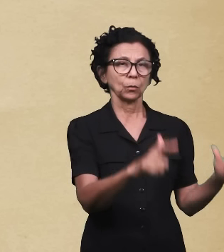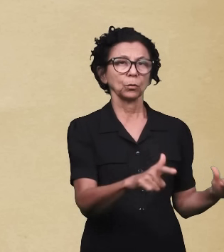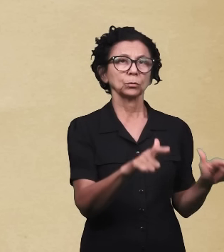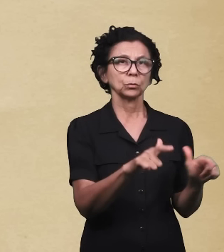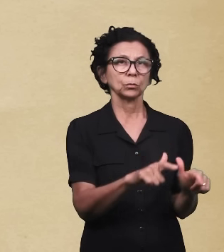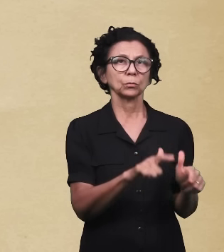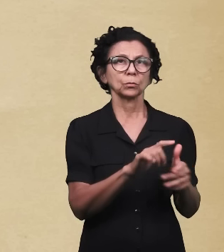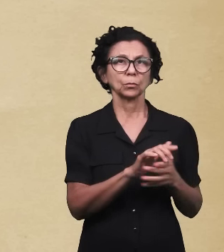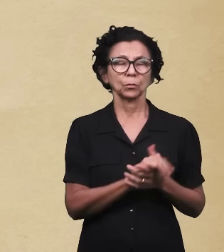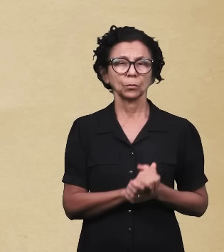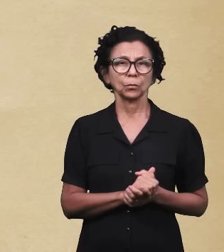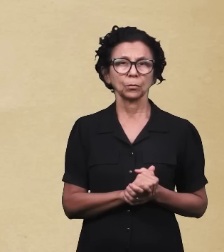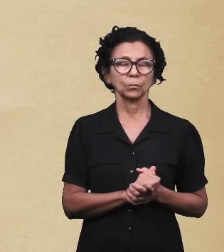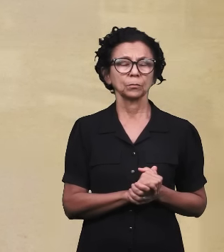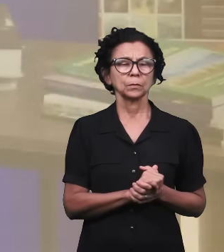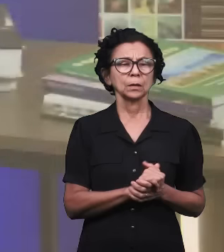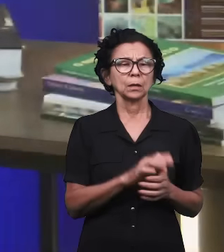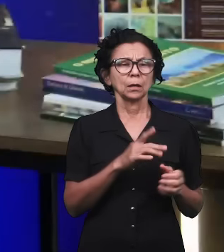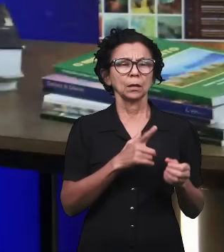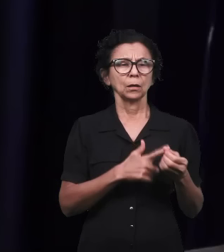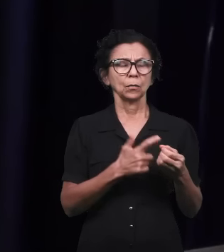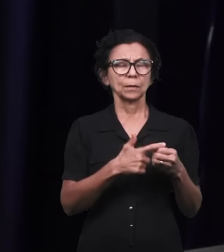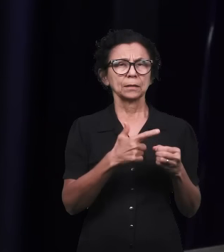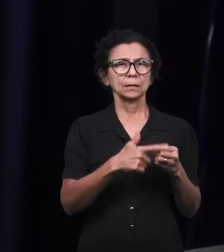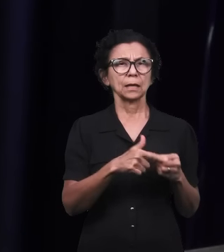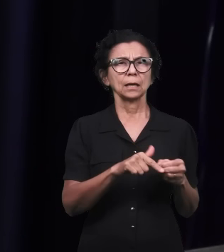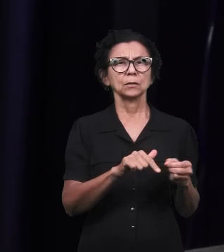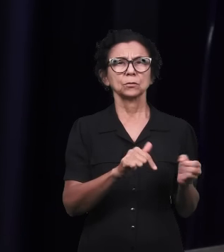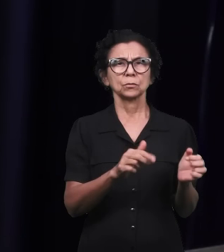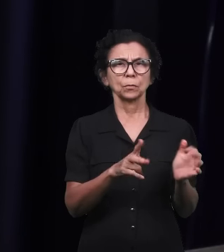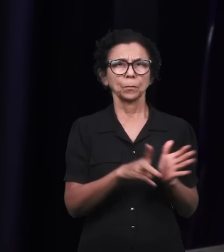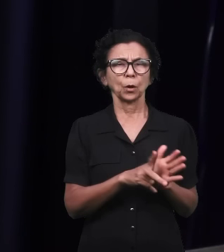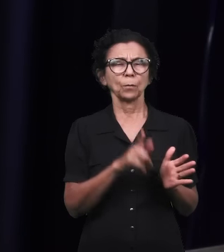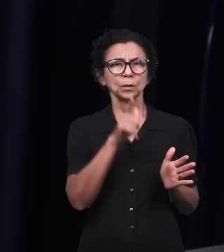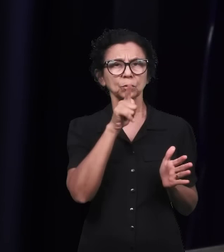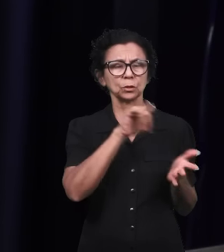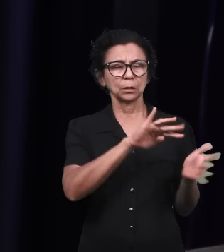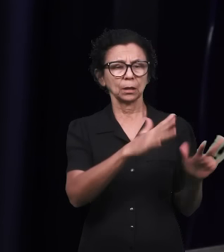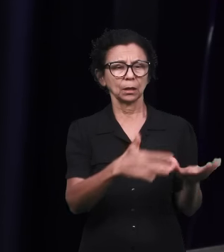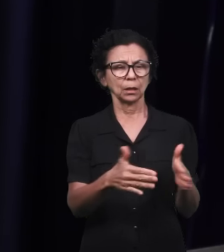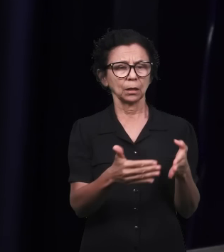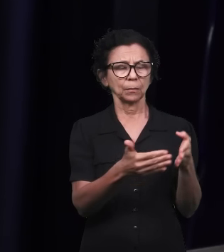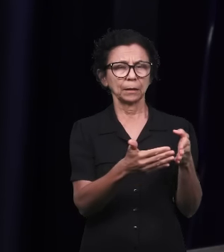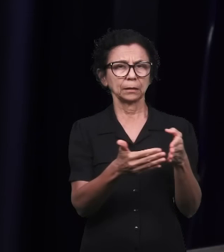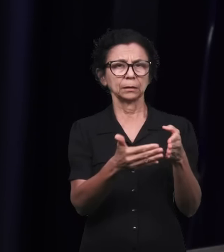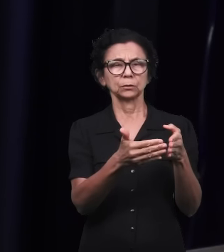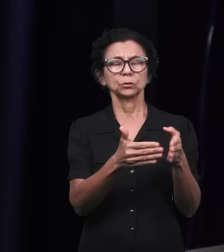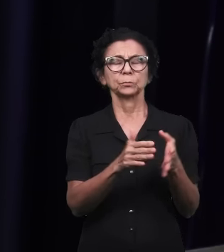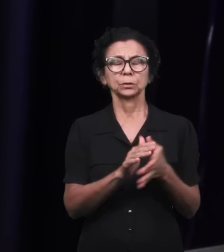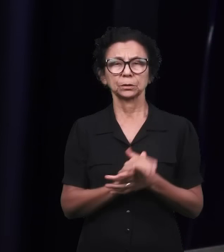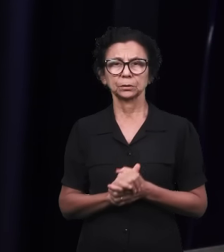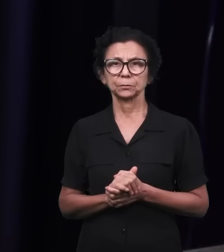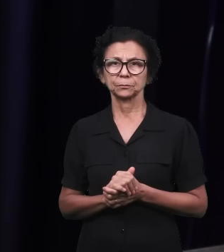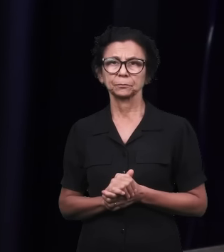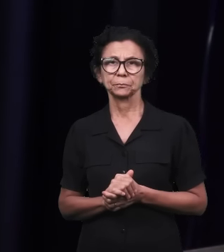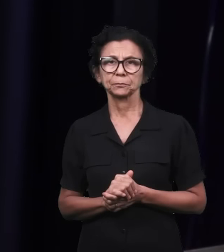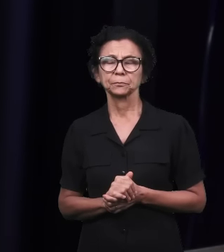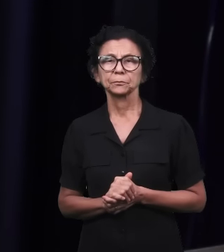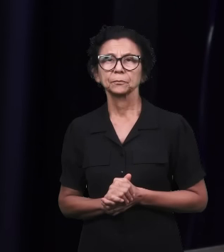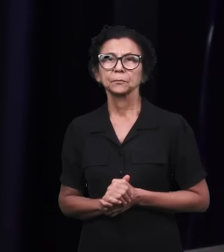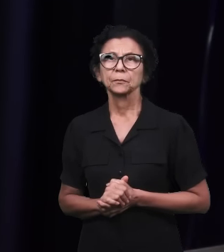e Naftali. Isso. Pastor Alex, o que eu gostaria de começar dizendo aqui,